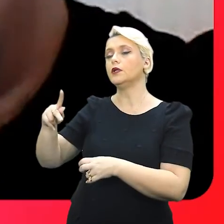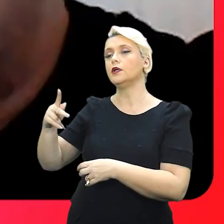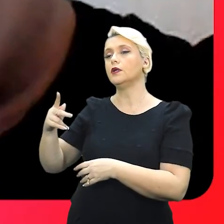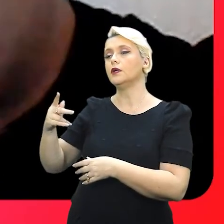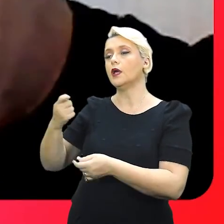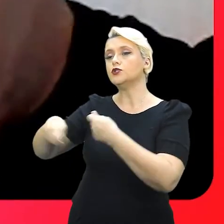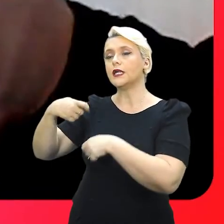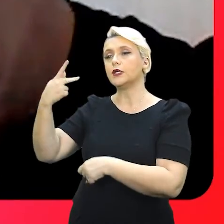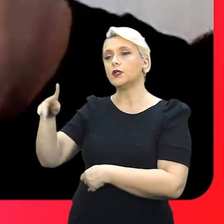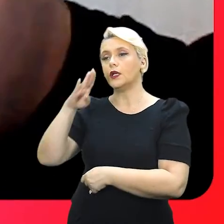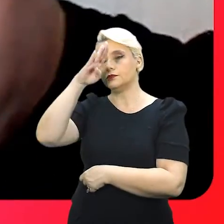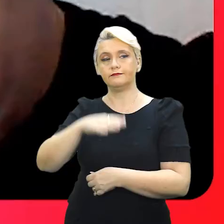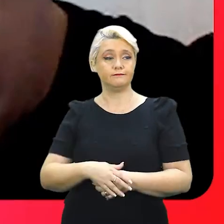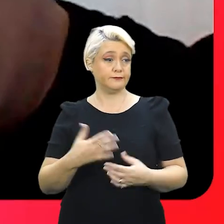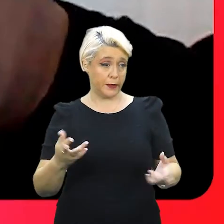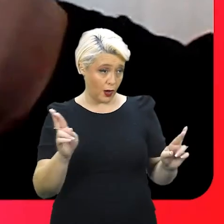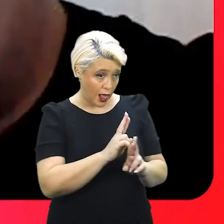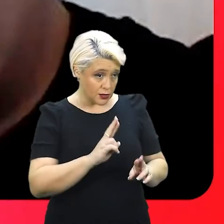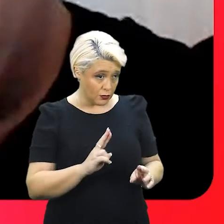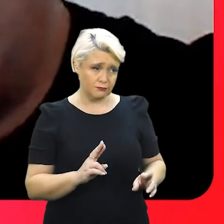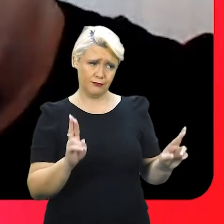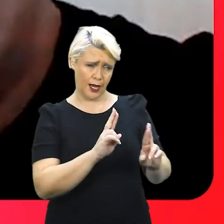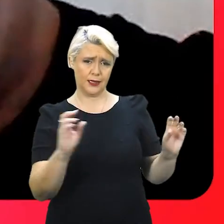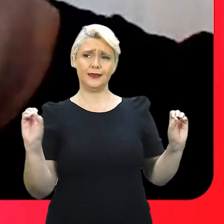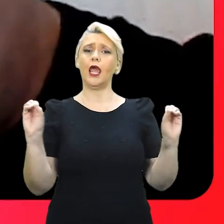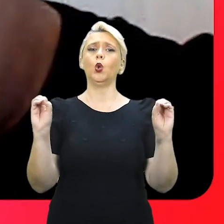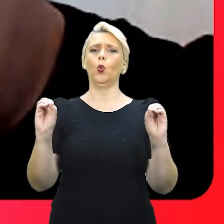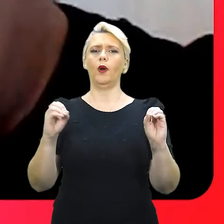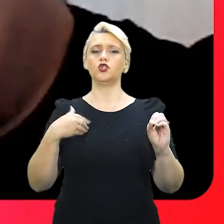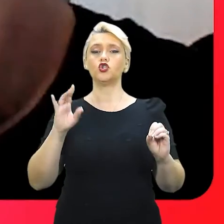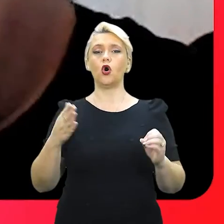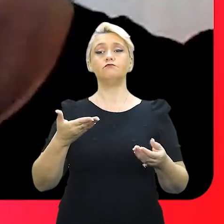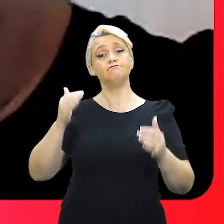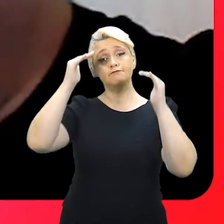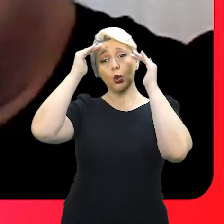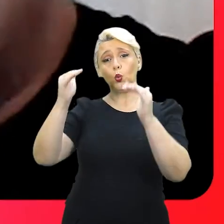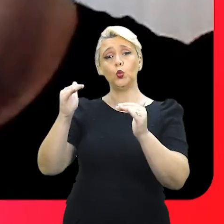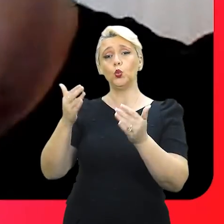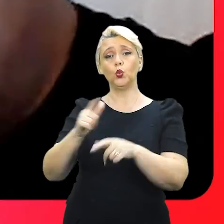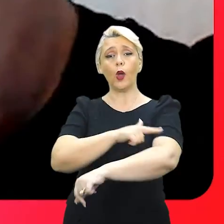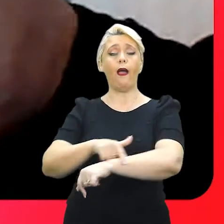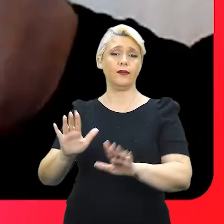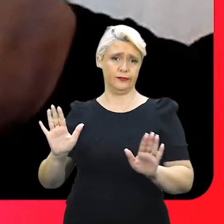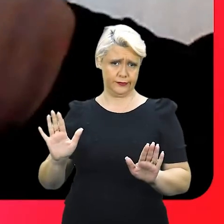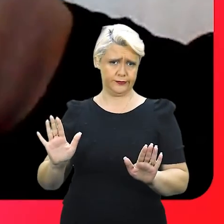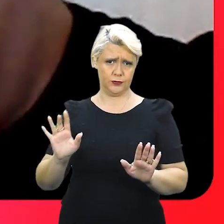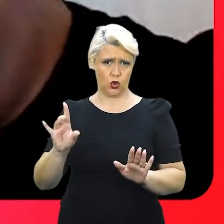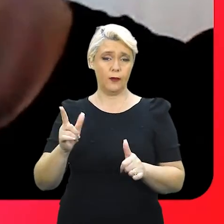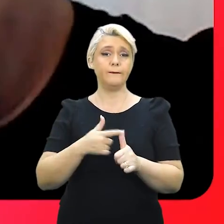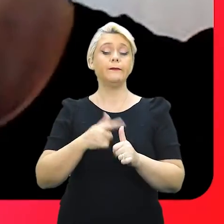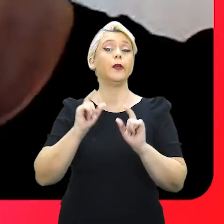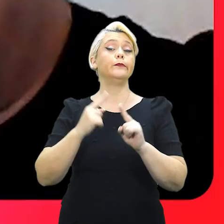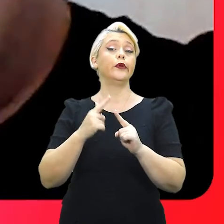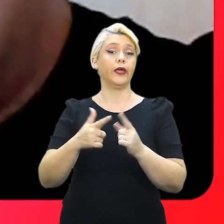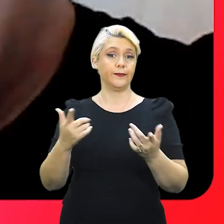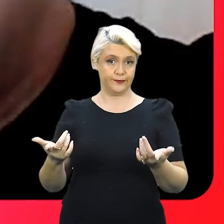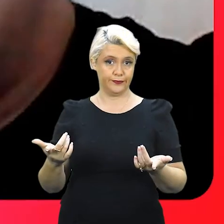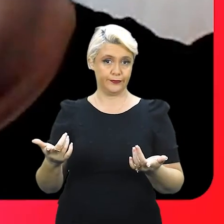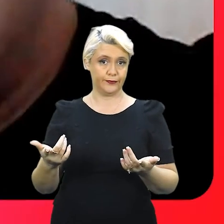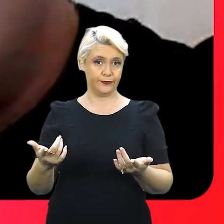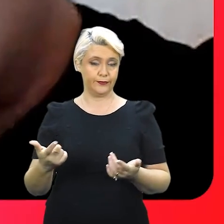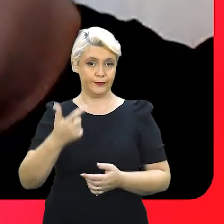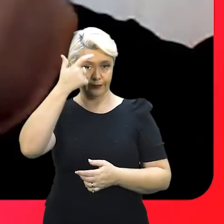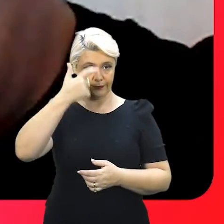primeiro, relação nenhuma. Relação republicana. Certo. Primeiro motivo, Antônio José. Na